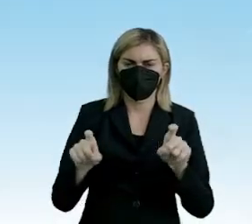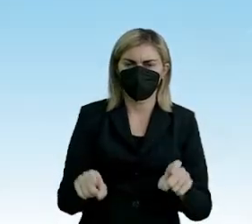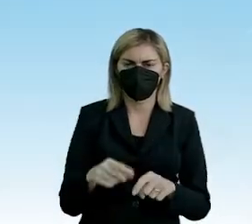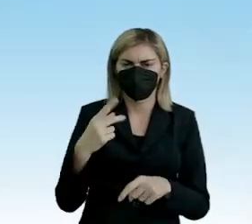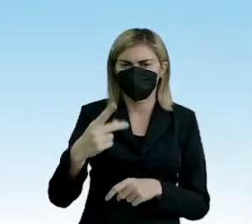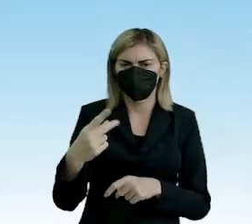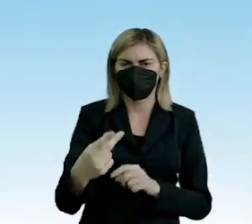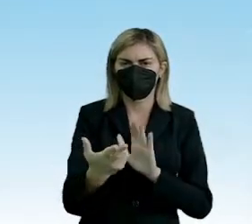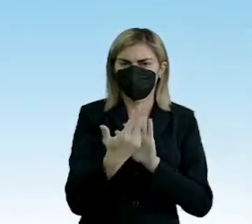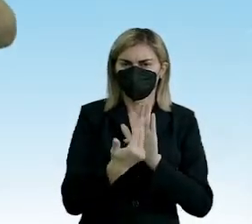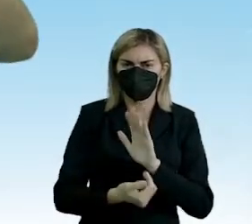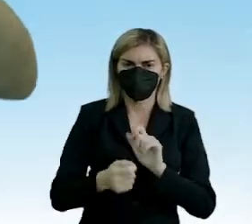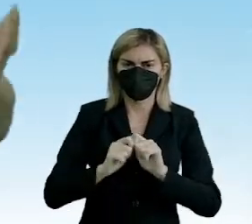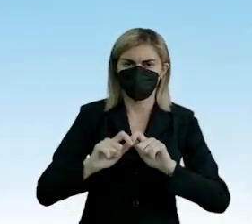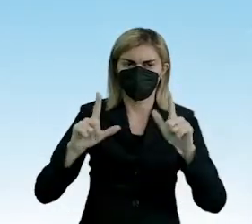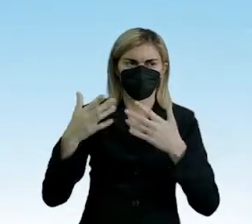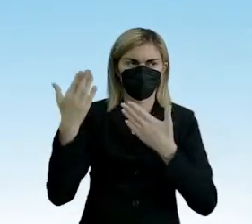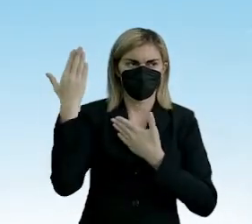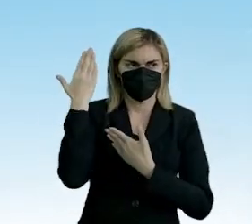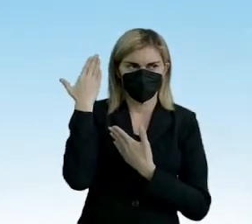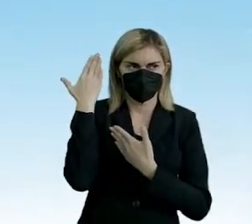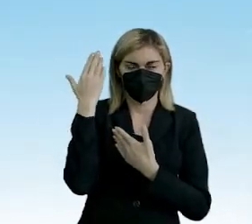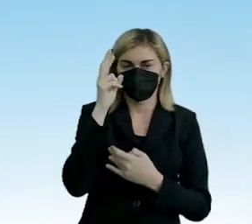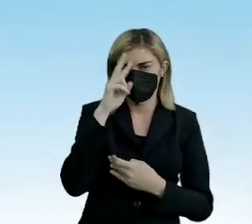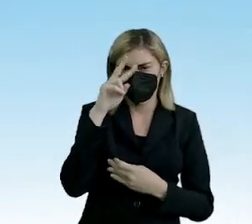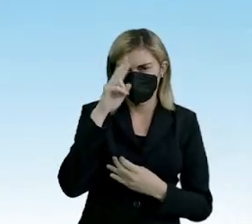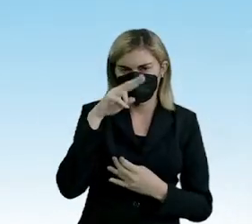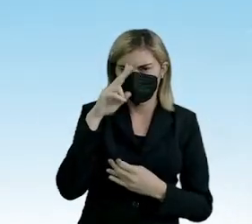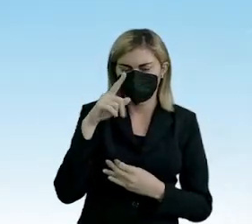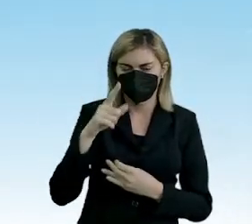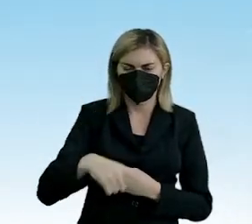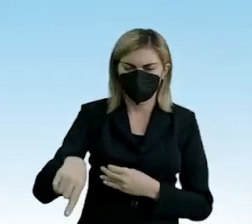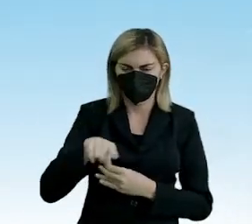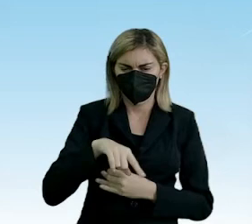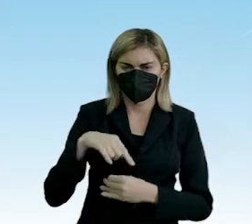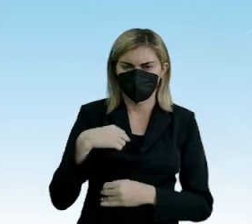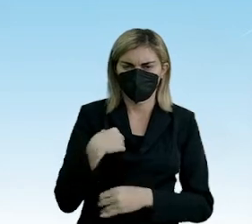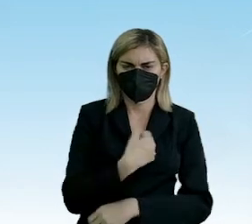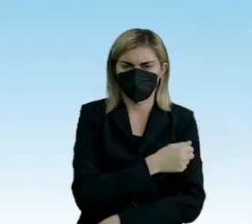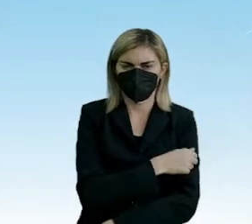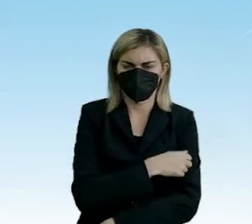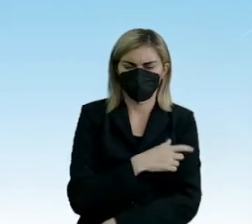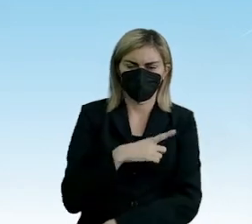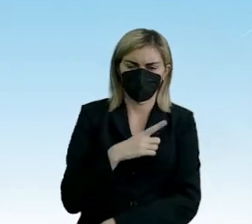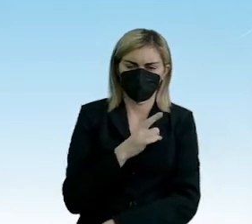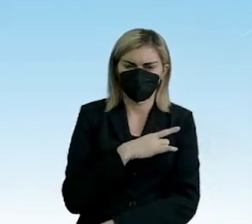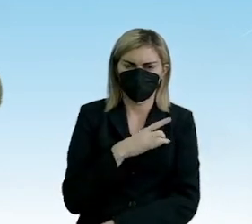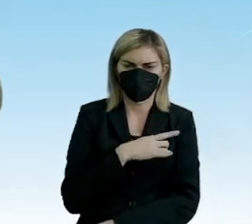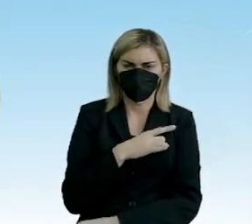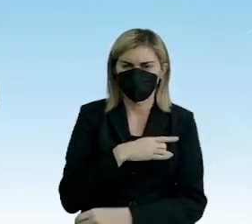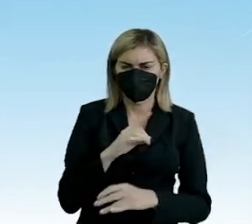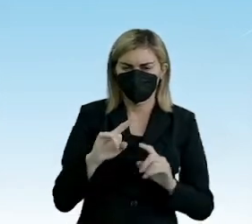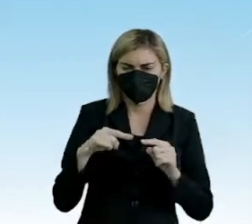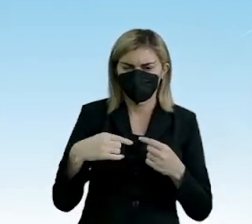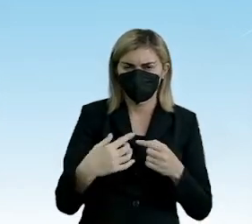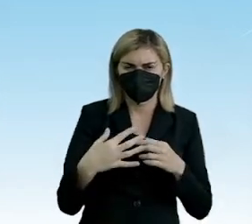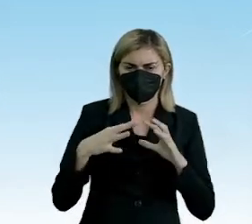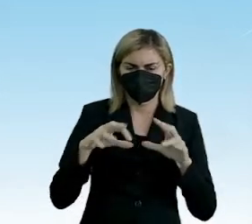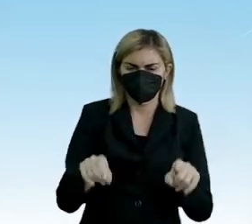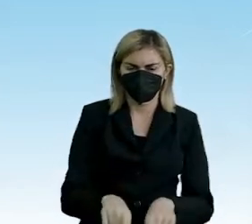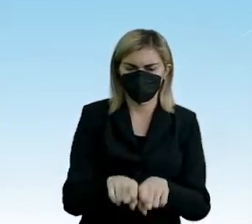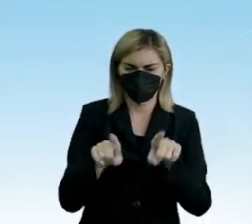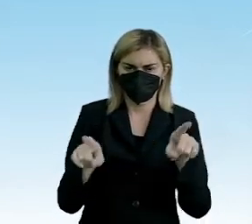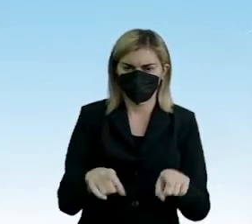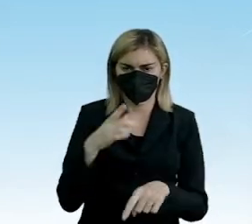Essa figura está justamente lembrando a nós, estudantes, aqueles que têm medo de enfrentar o mundo virtual,